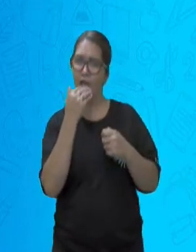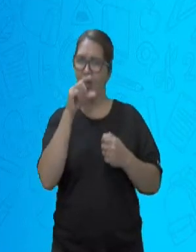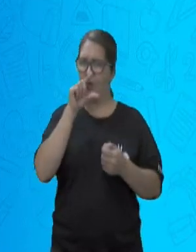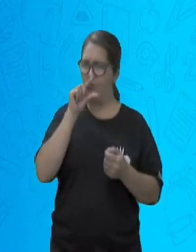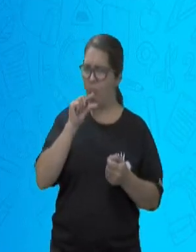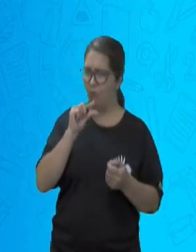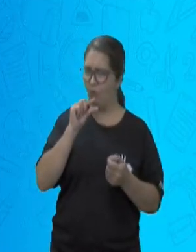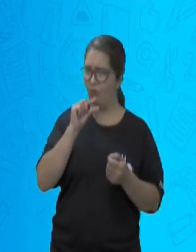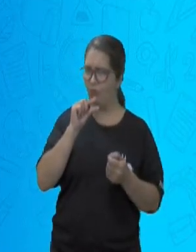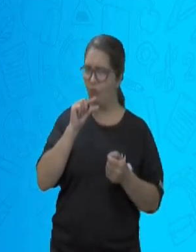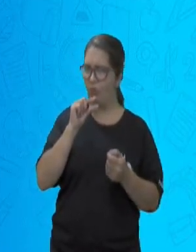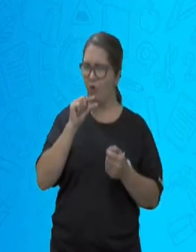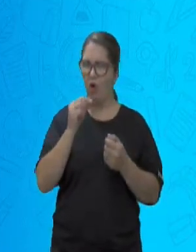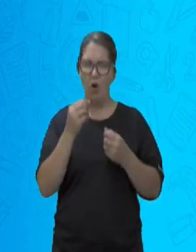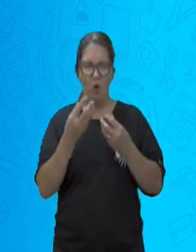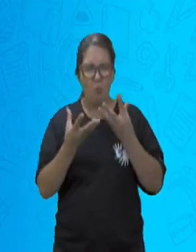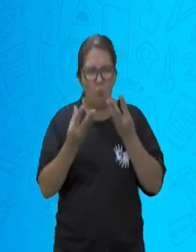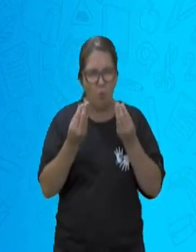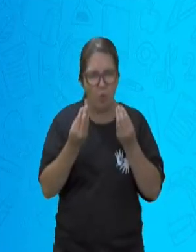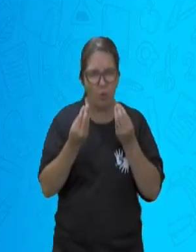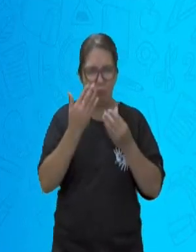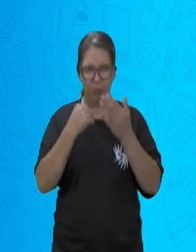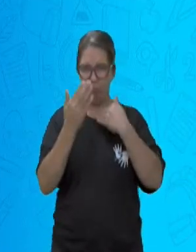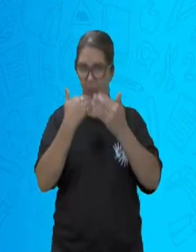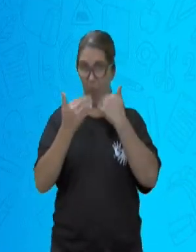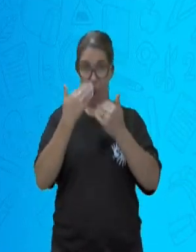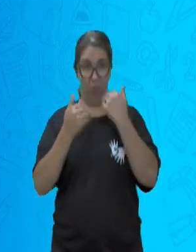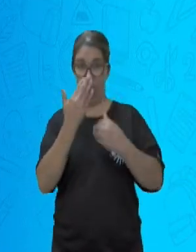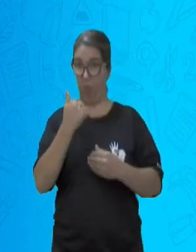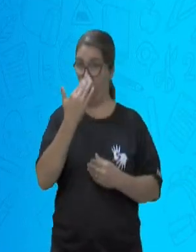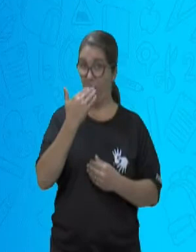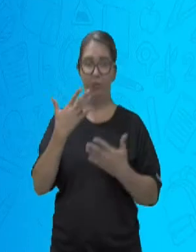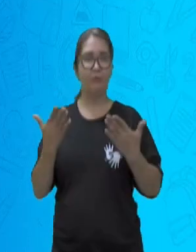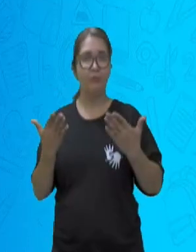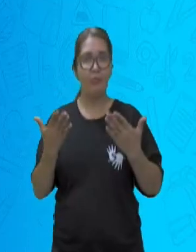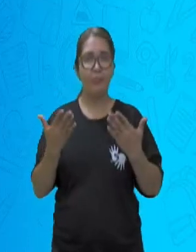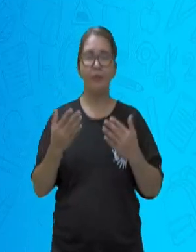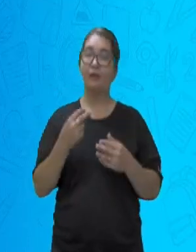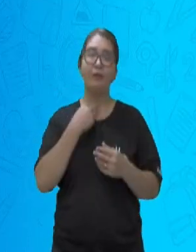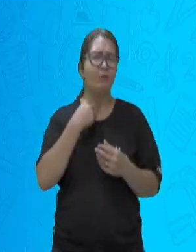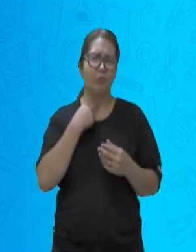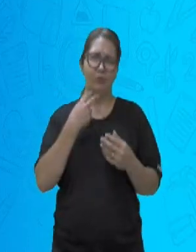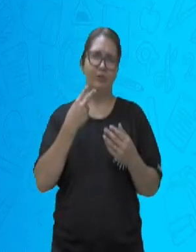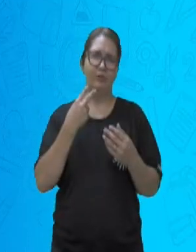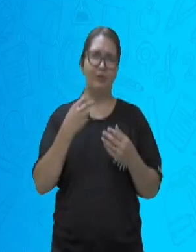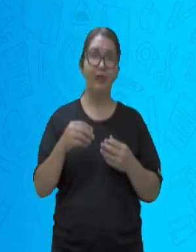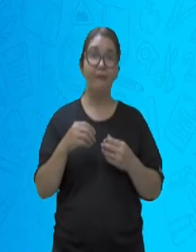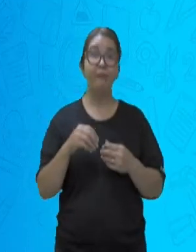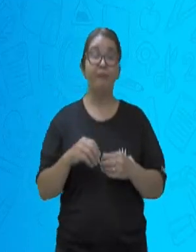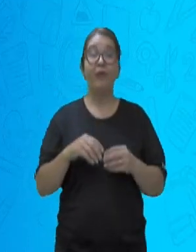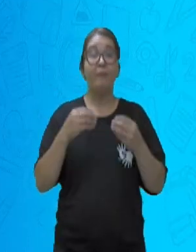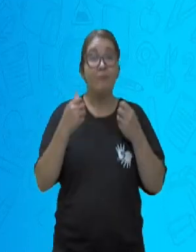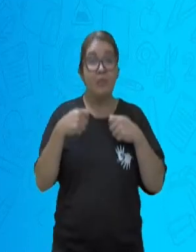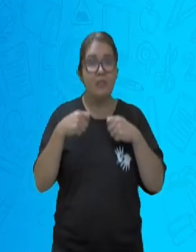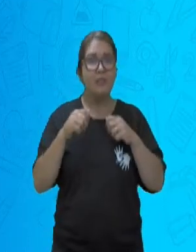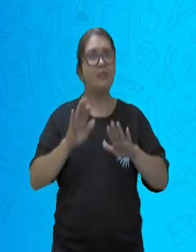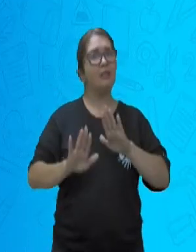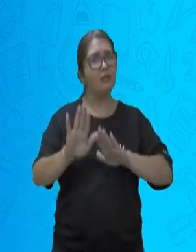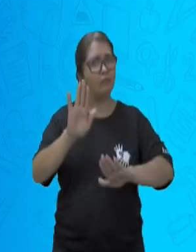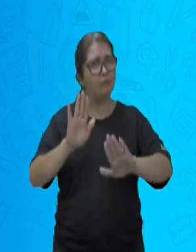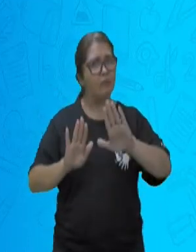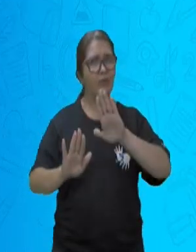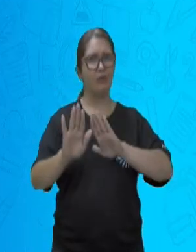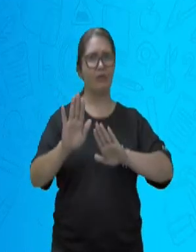uma porção, né? Eu não posso comer tudo em quantidade muito grande. Isso os